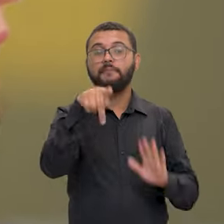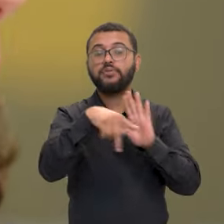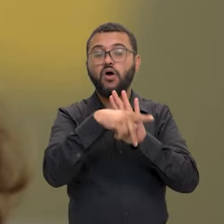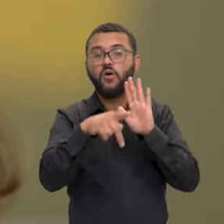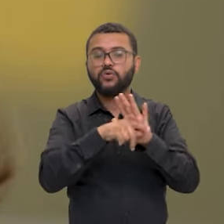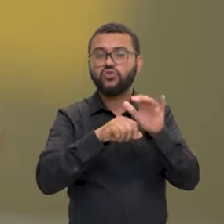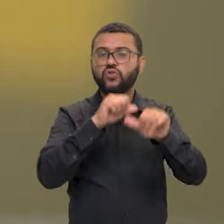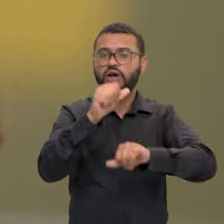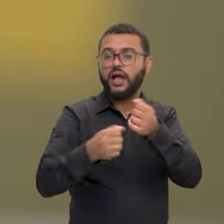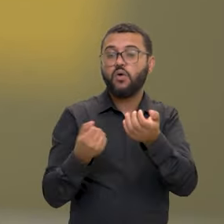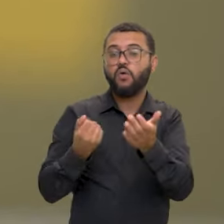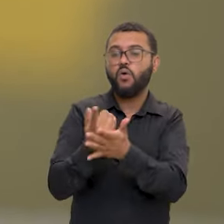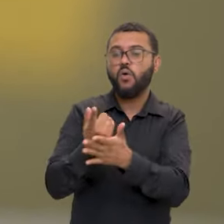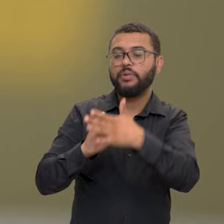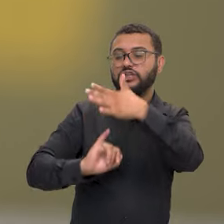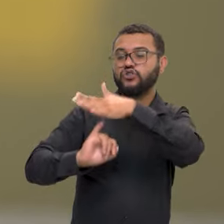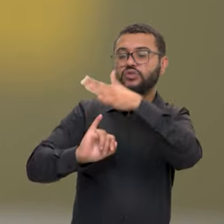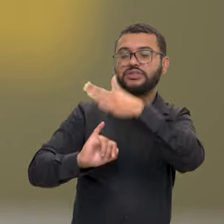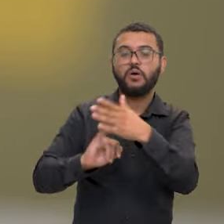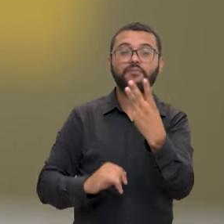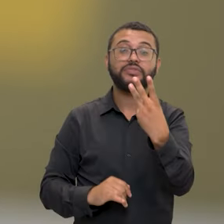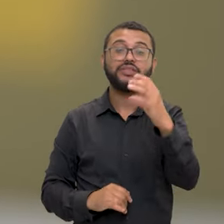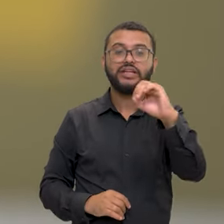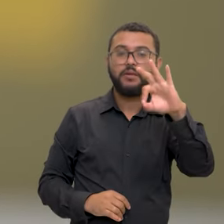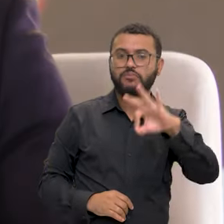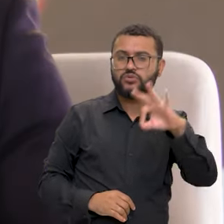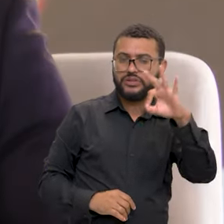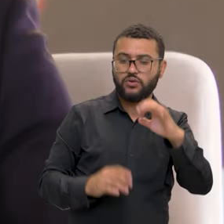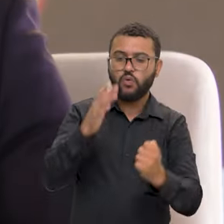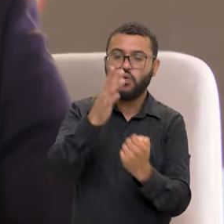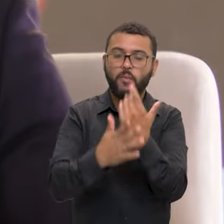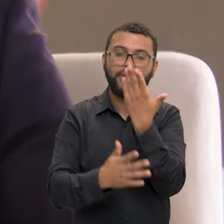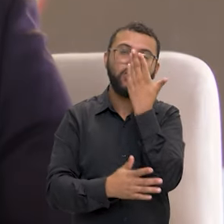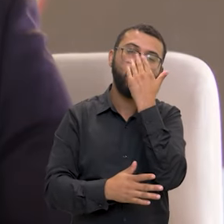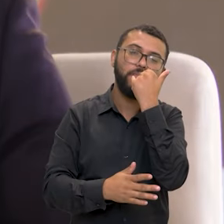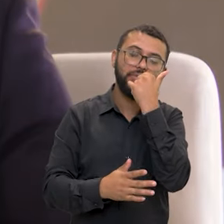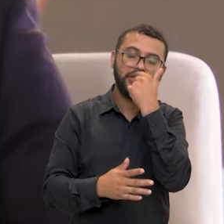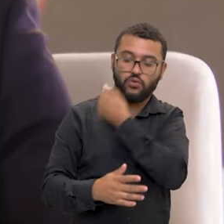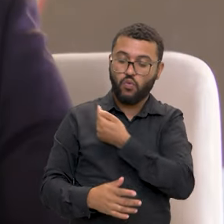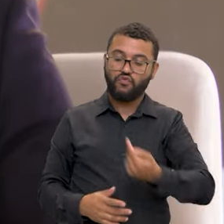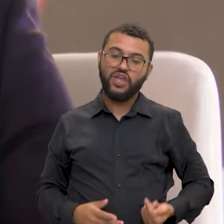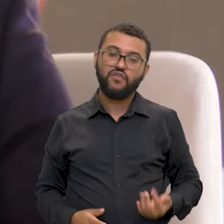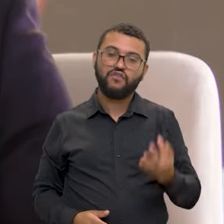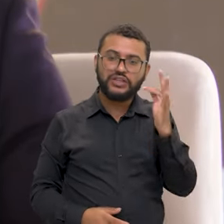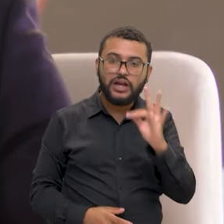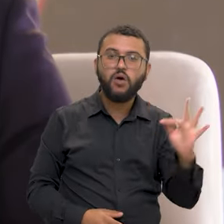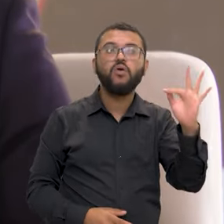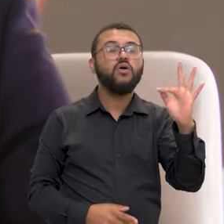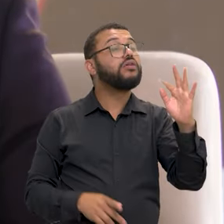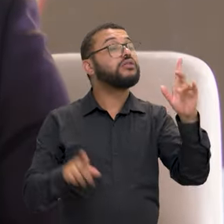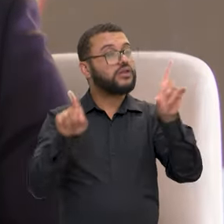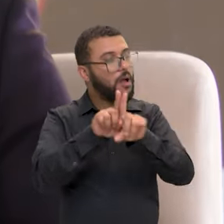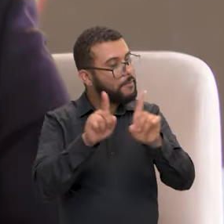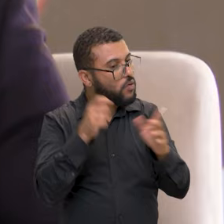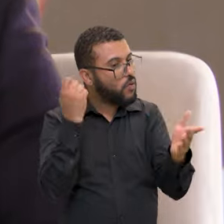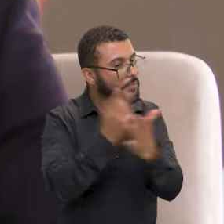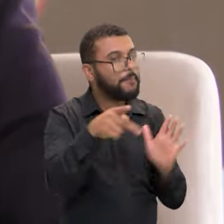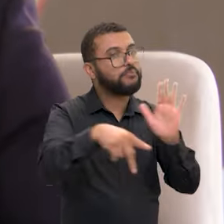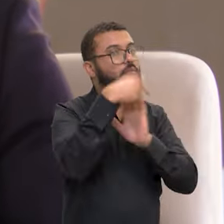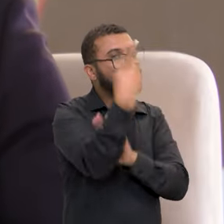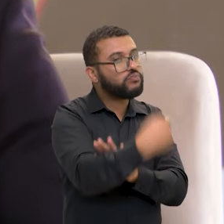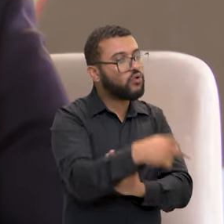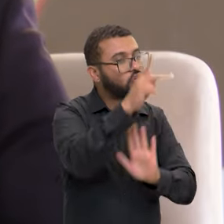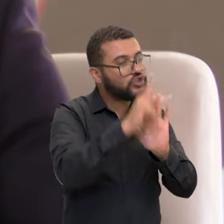Quer dizer que 30% de todas as compras de alimentos do governo federal também vão ser da agricultura familiar. Compra dos hospitais, dos